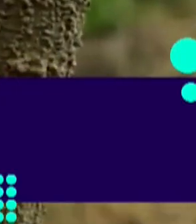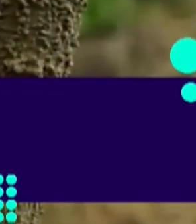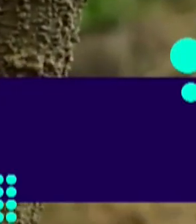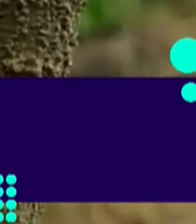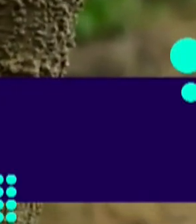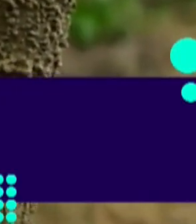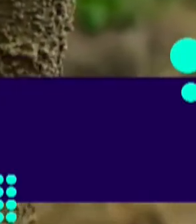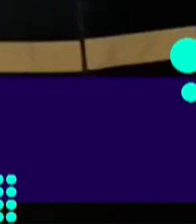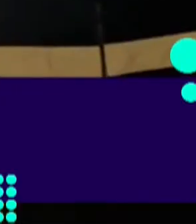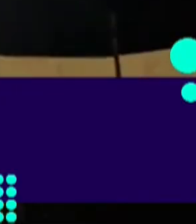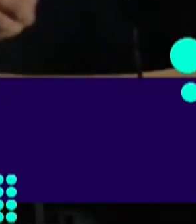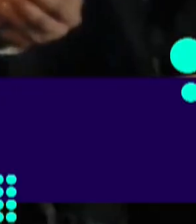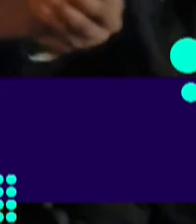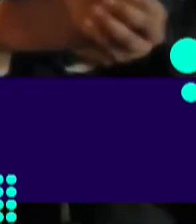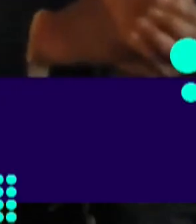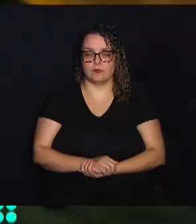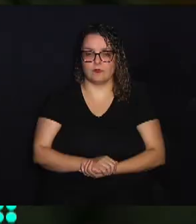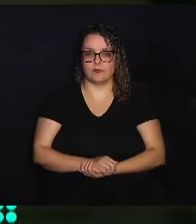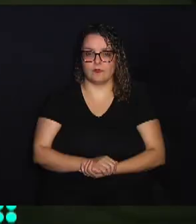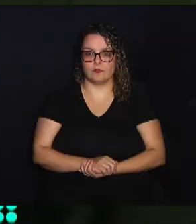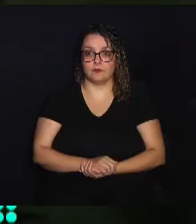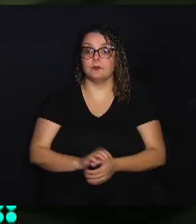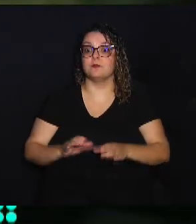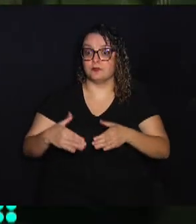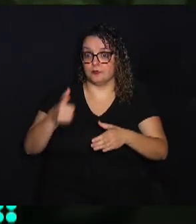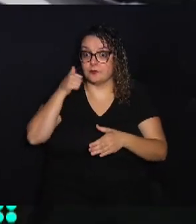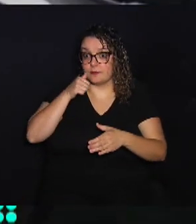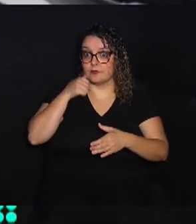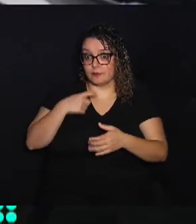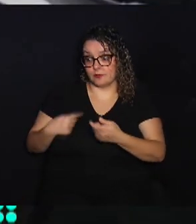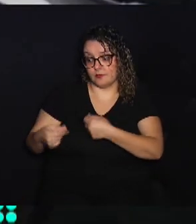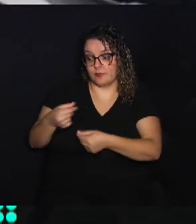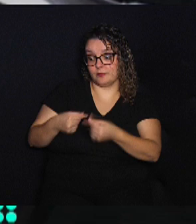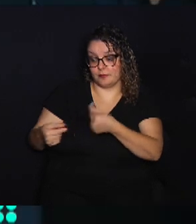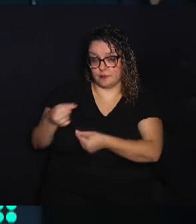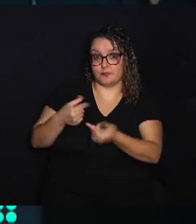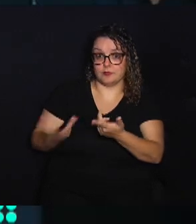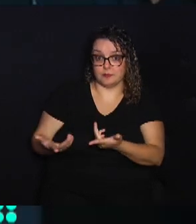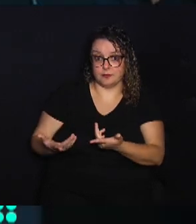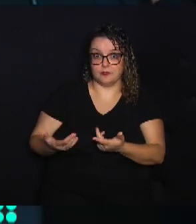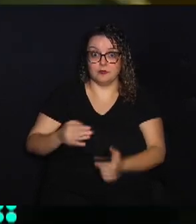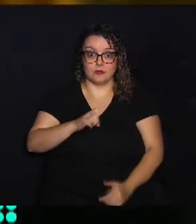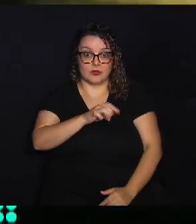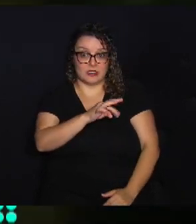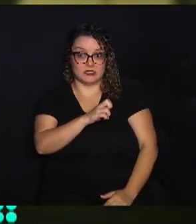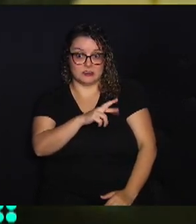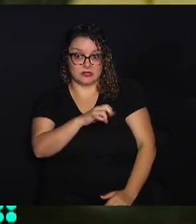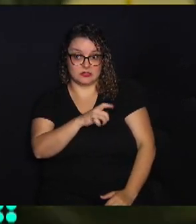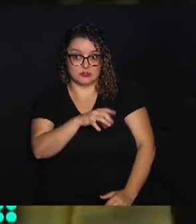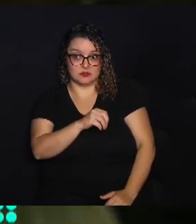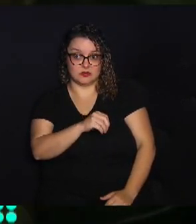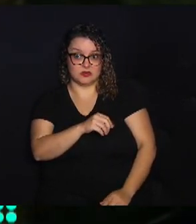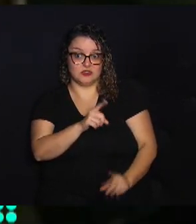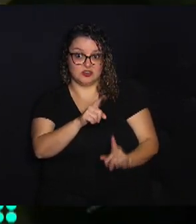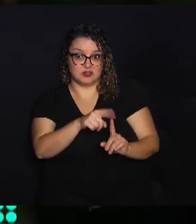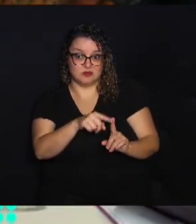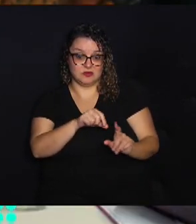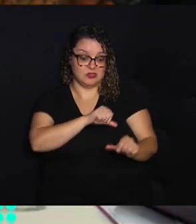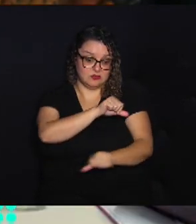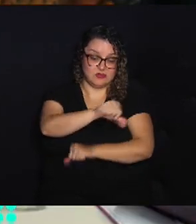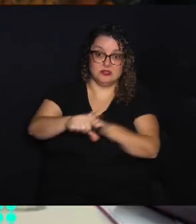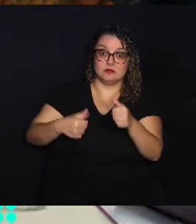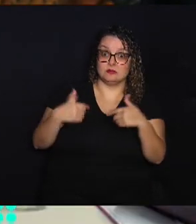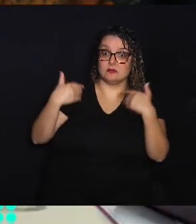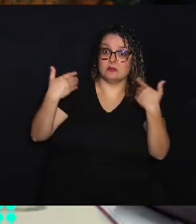Clube das Mulheres de Negócios. Ambientado em um mundo onde o estereótipo de gênero é invertido.